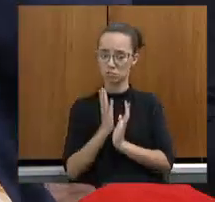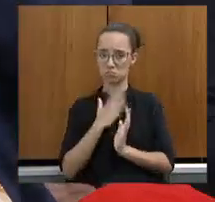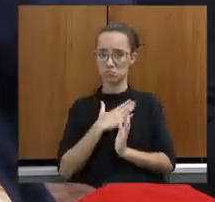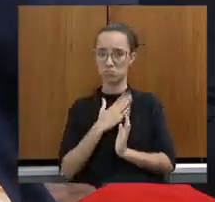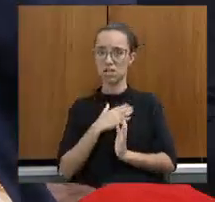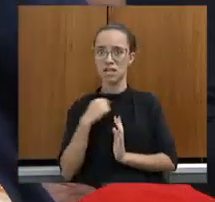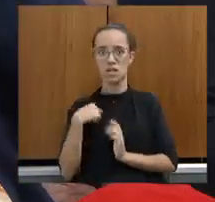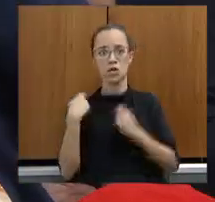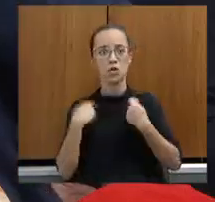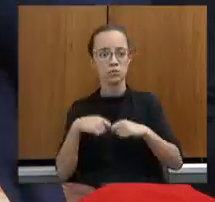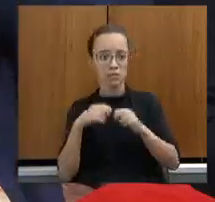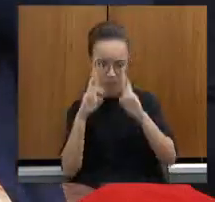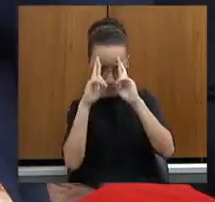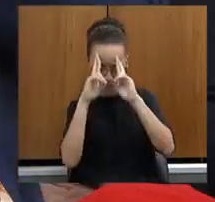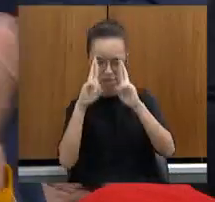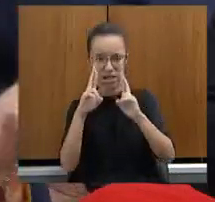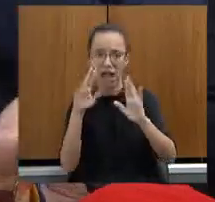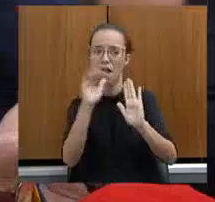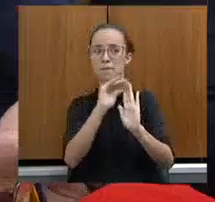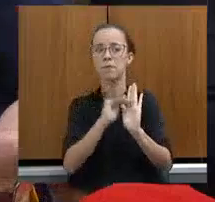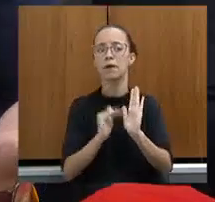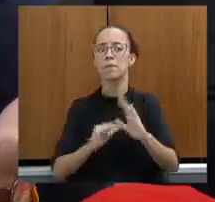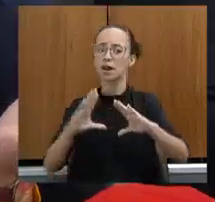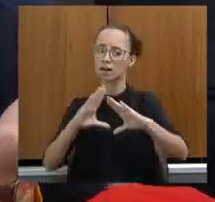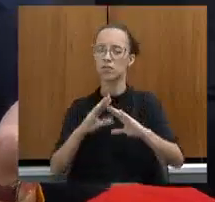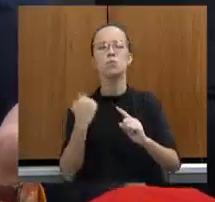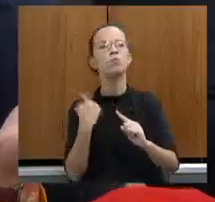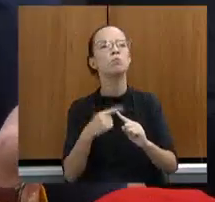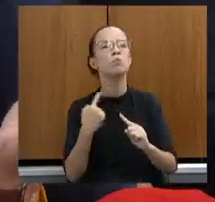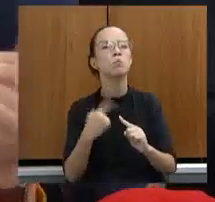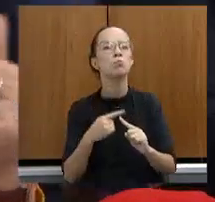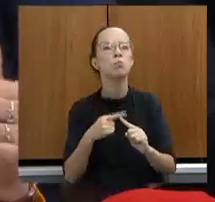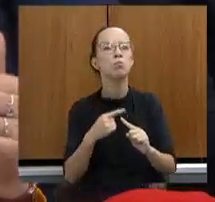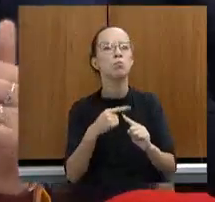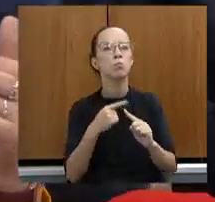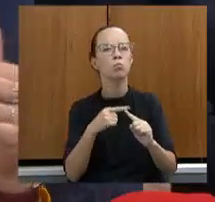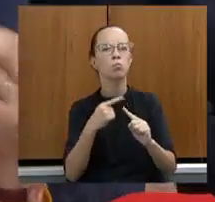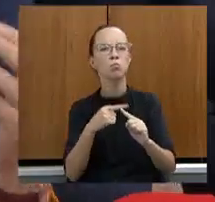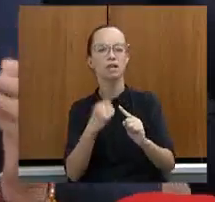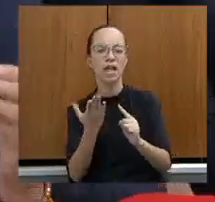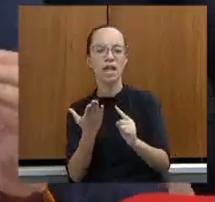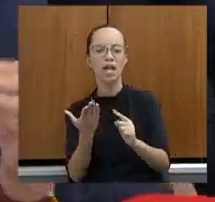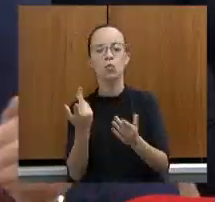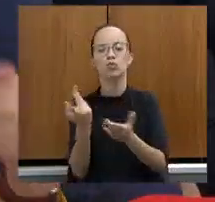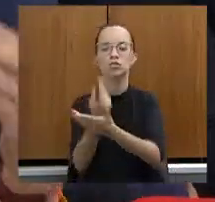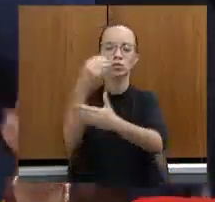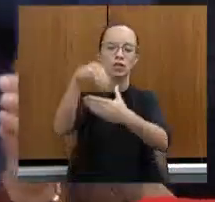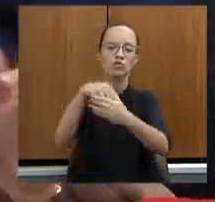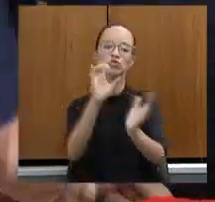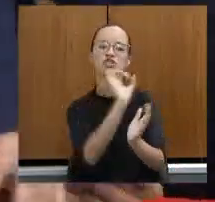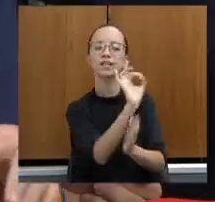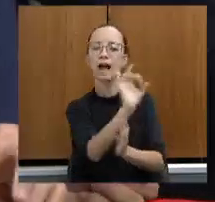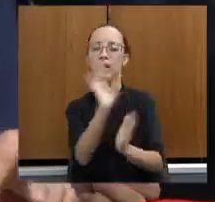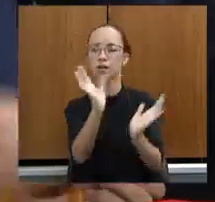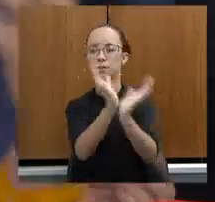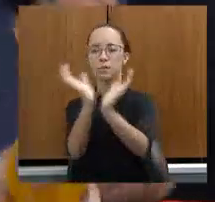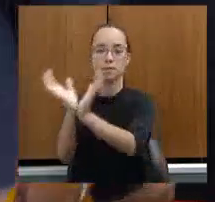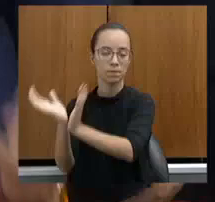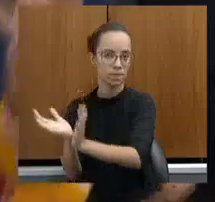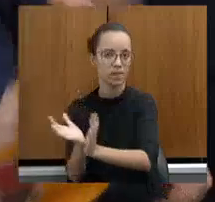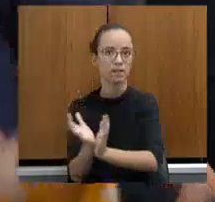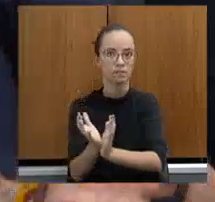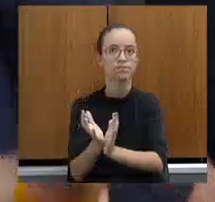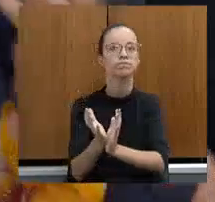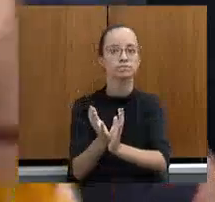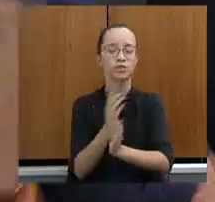aprender Regimento Interno aqui da casa porque é que não tramitou nas comissões onde o governo tinha uma base é que